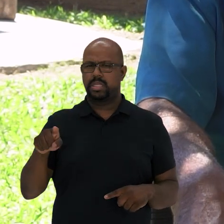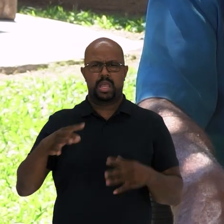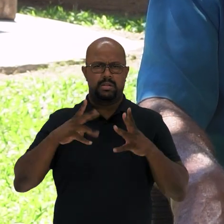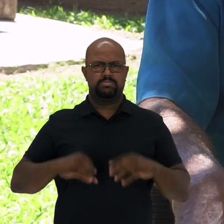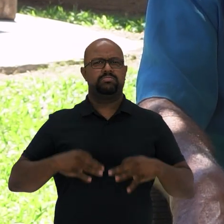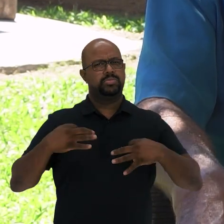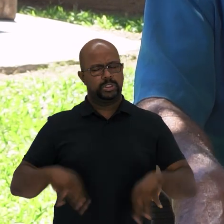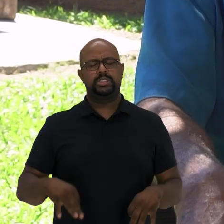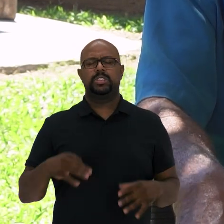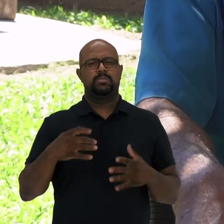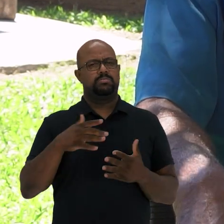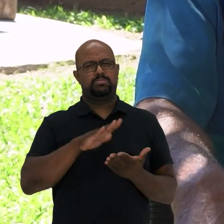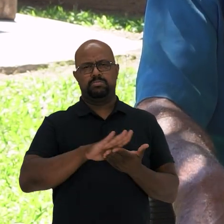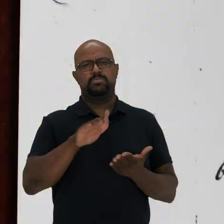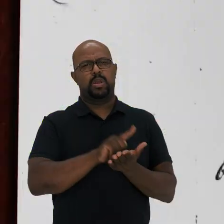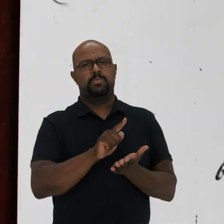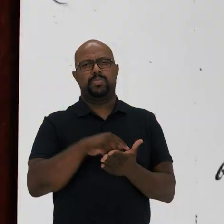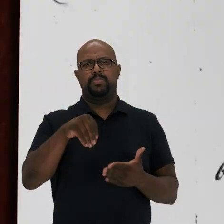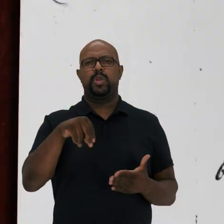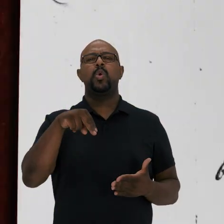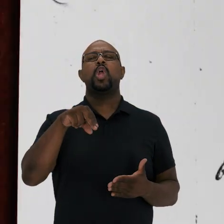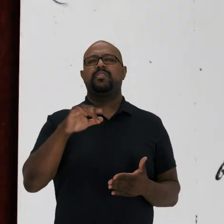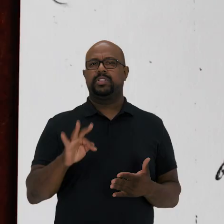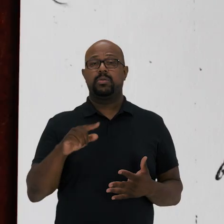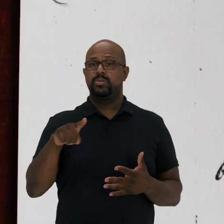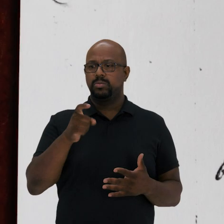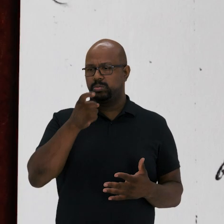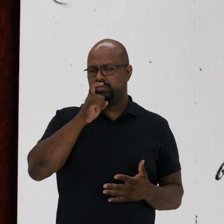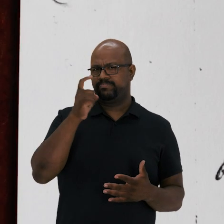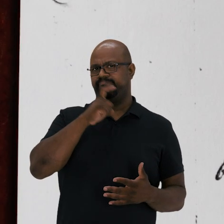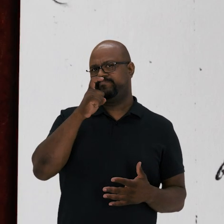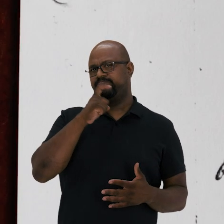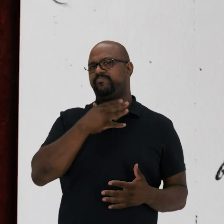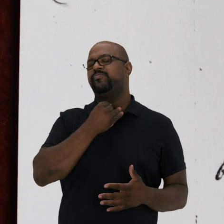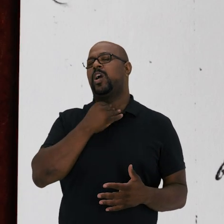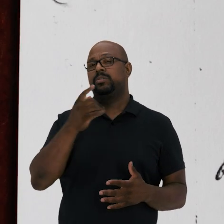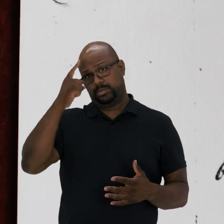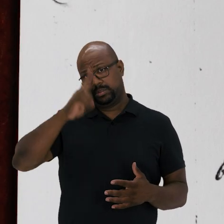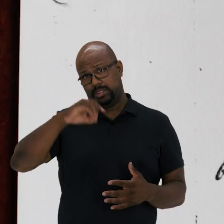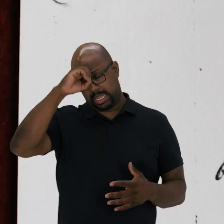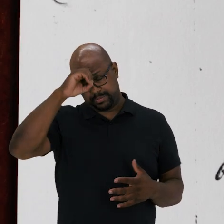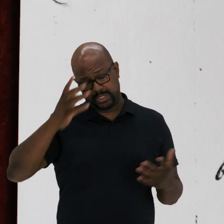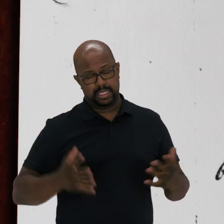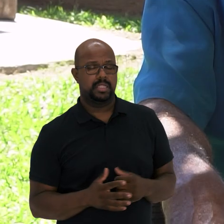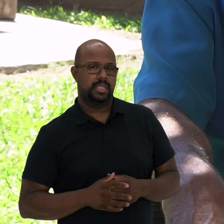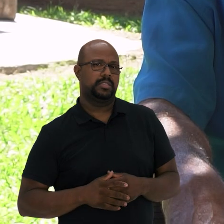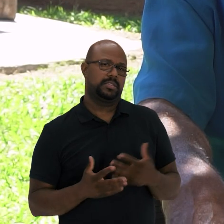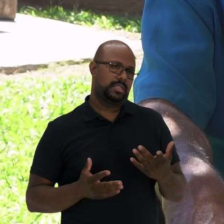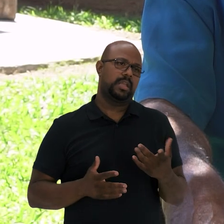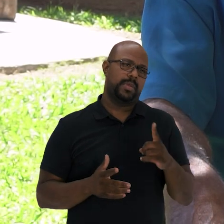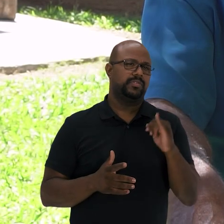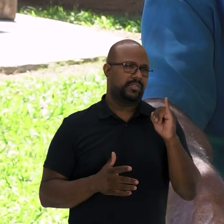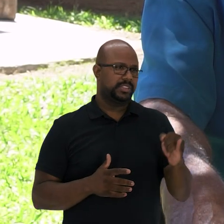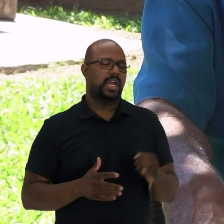era legalizado, que tinha o talão de nota e tal, mas era tudo nota fria, eu não sabia. Vai saber, né? Mas